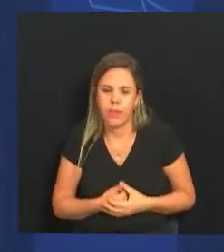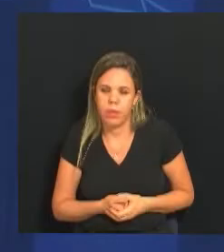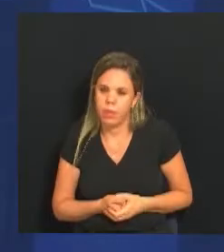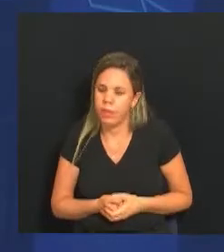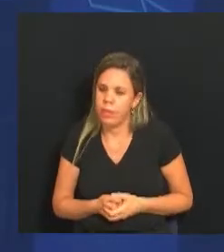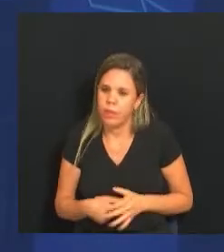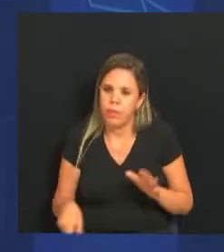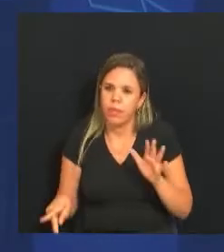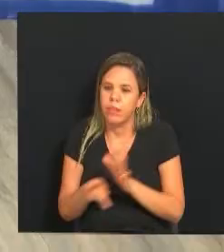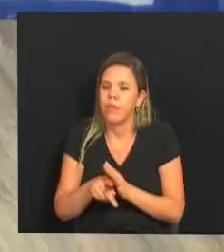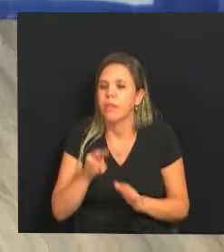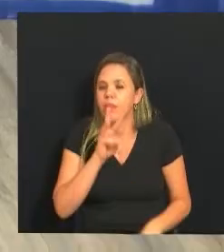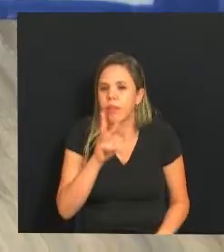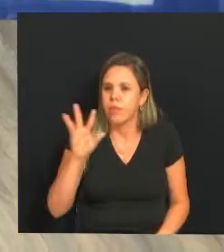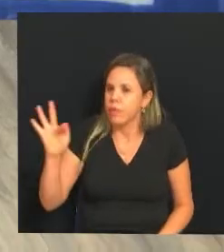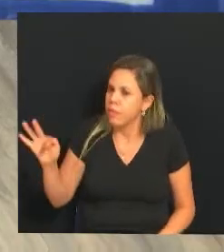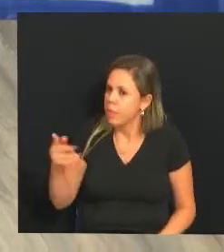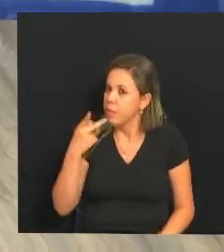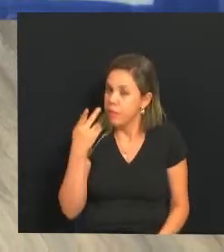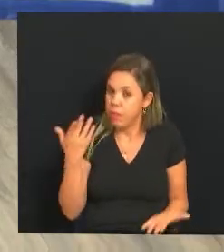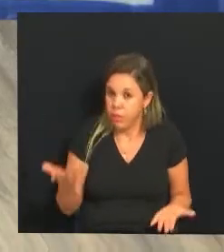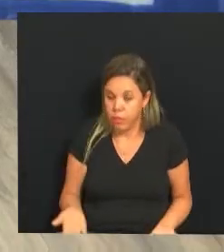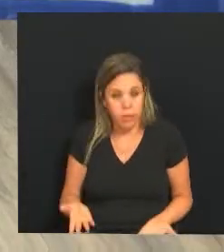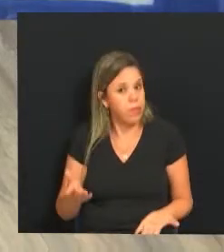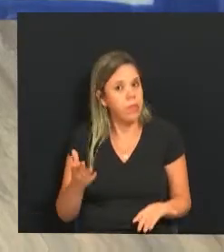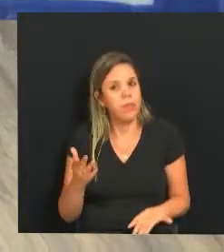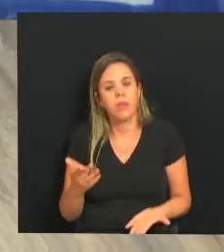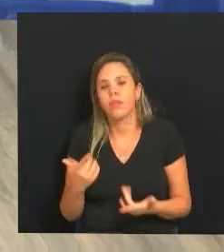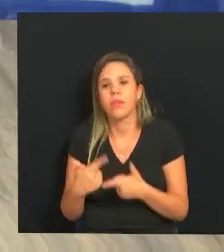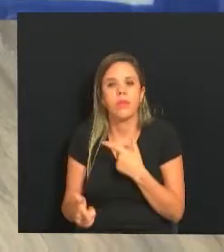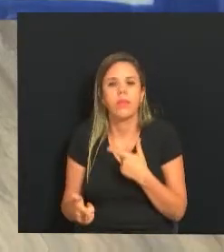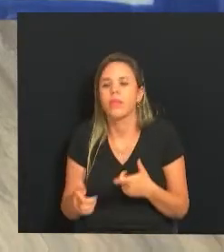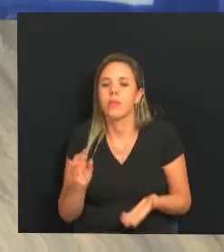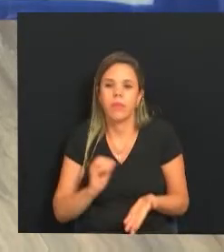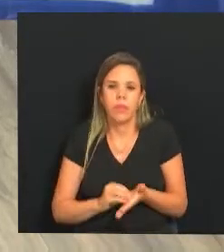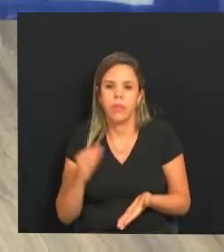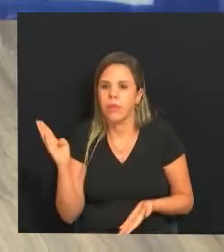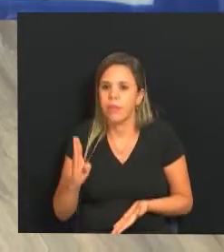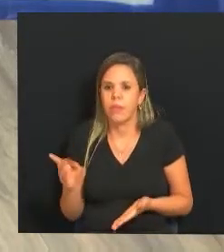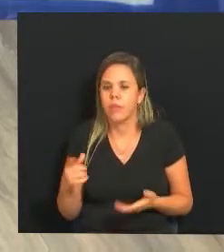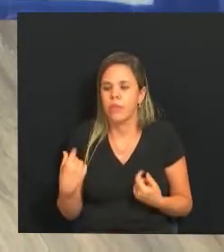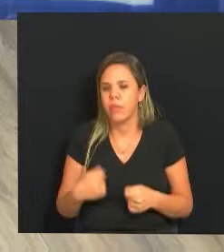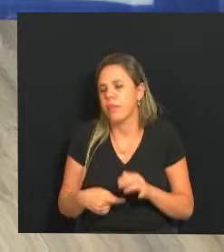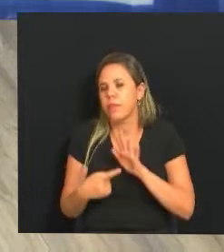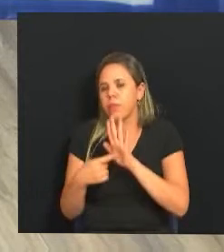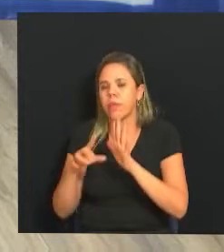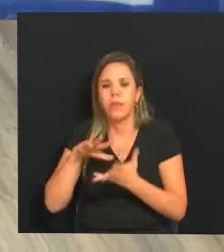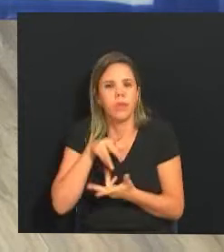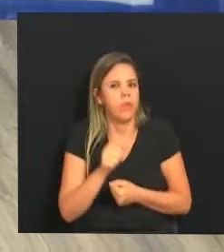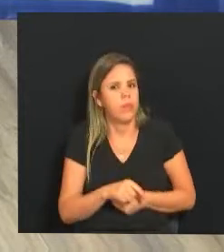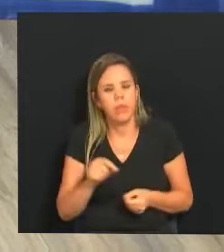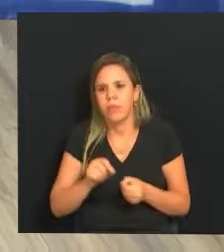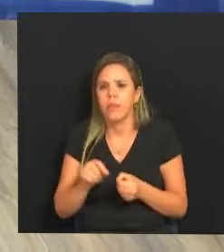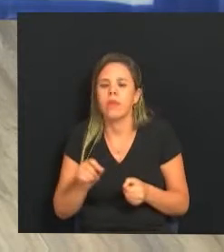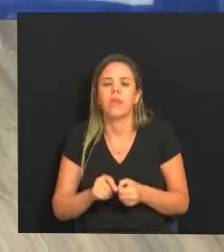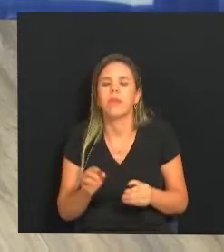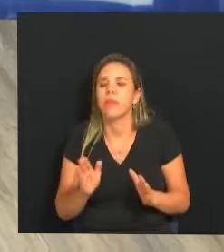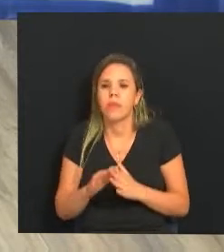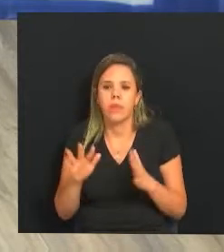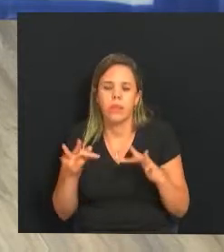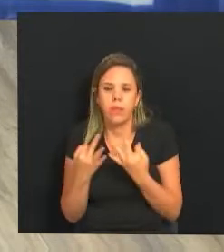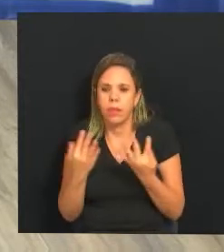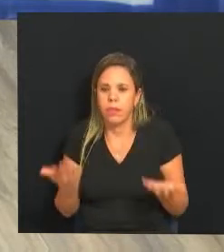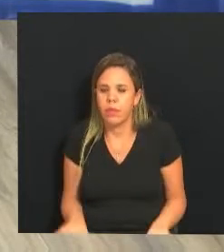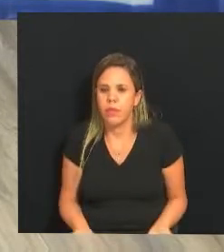né? A própria WWF afirmou que existe um descompasso entre o que nós apresentamos para o mundo e o que nós fazemos em casa.